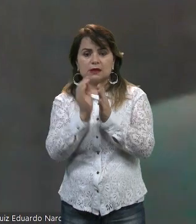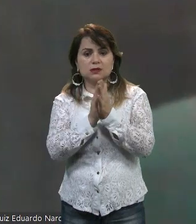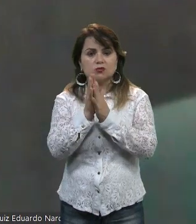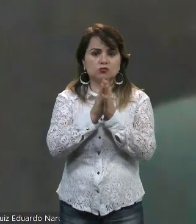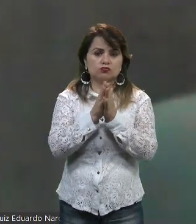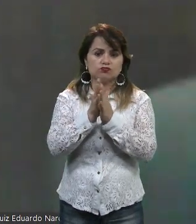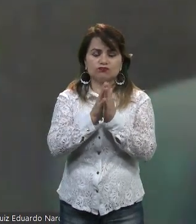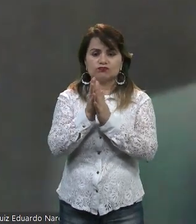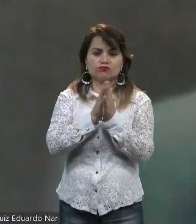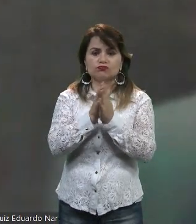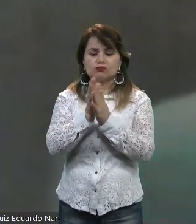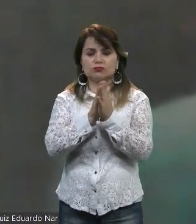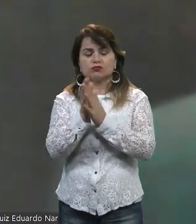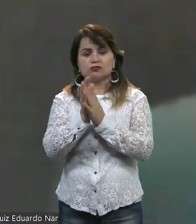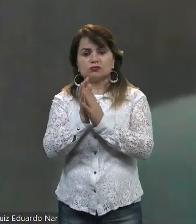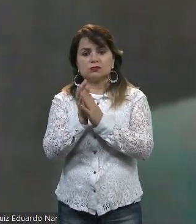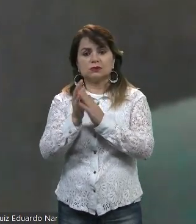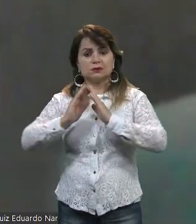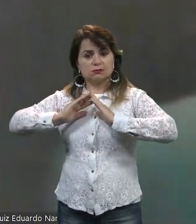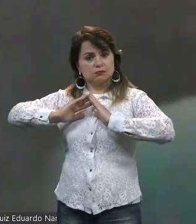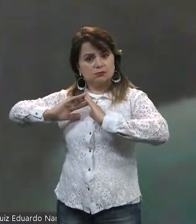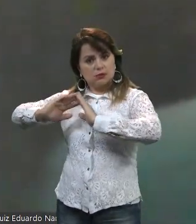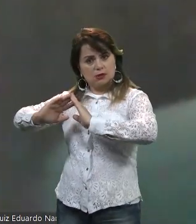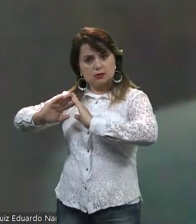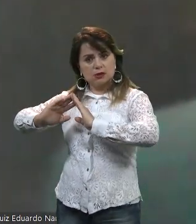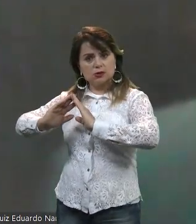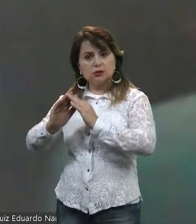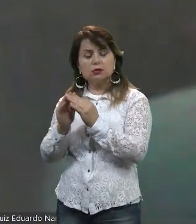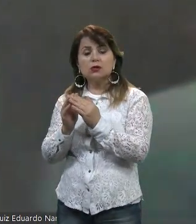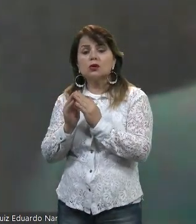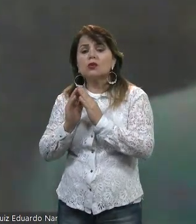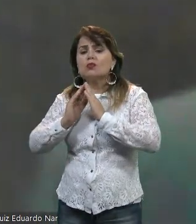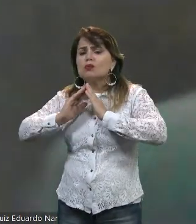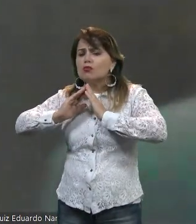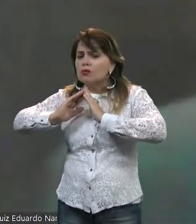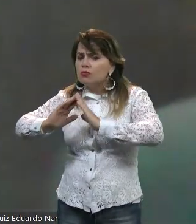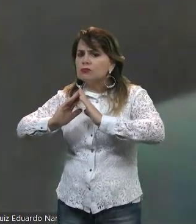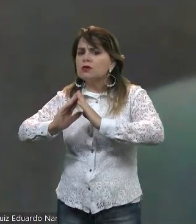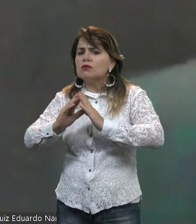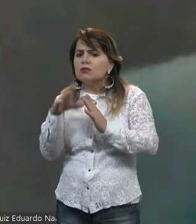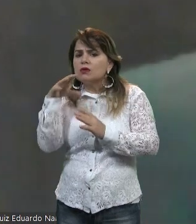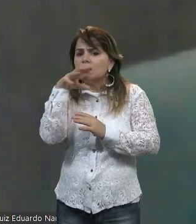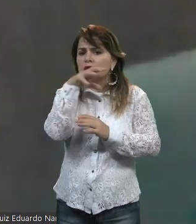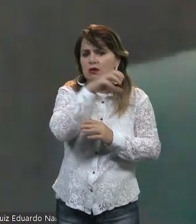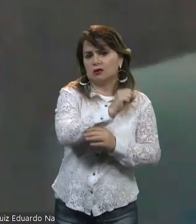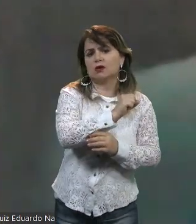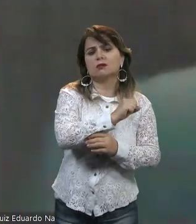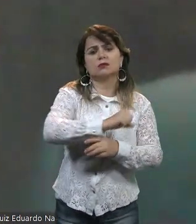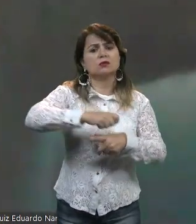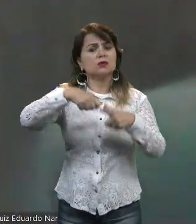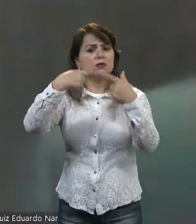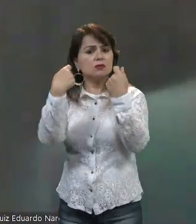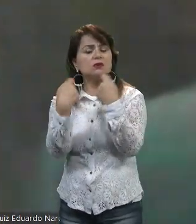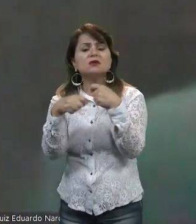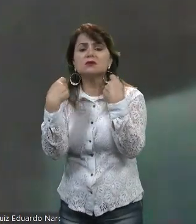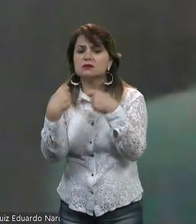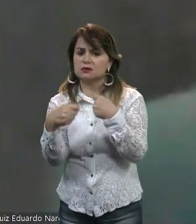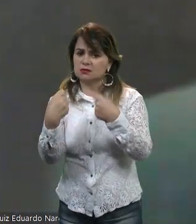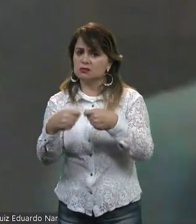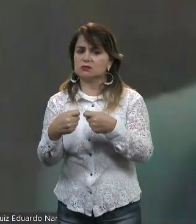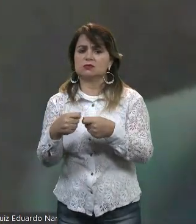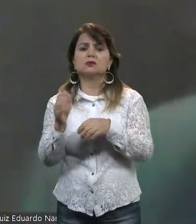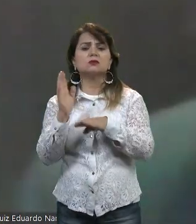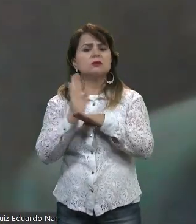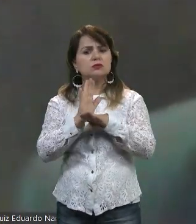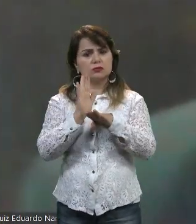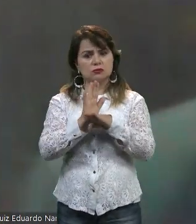procura e diz, por favor, agilize, eu estou precisando disso.